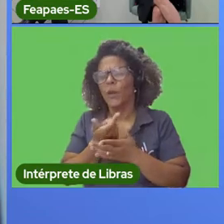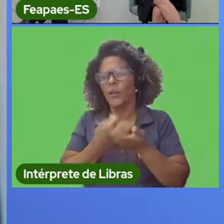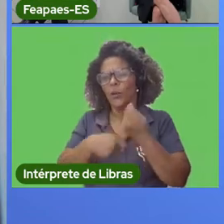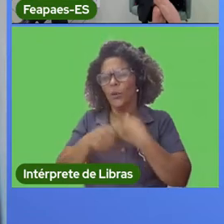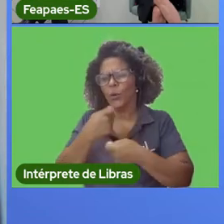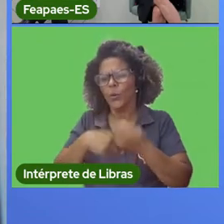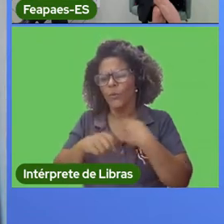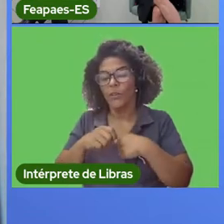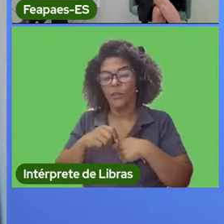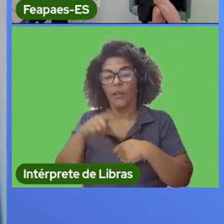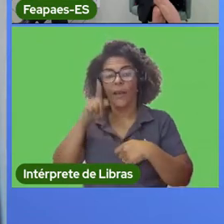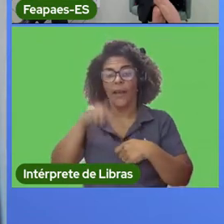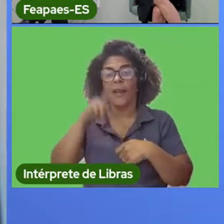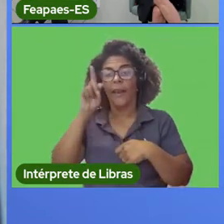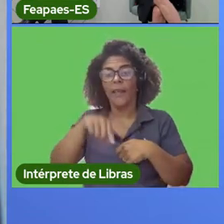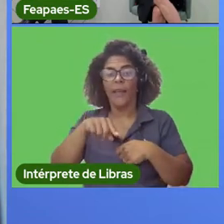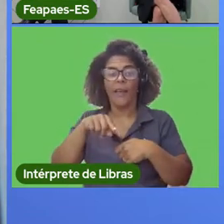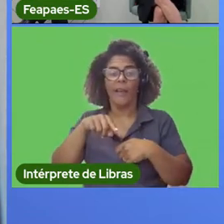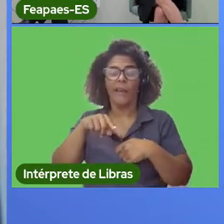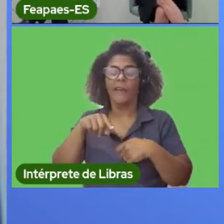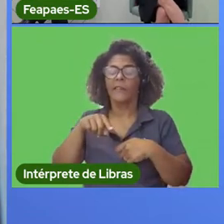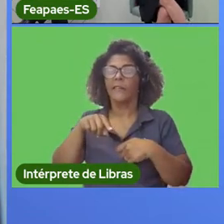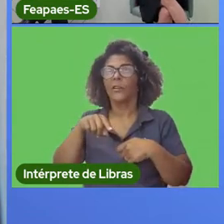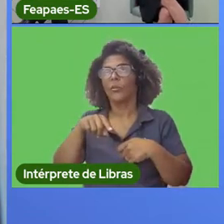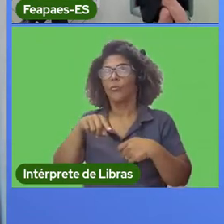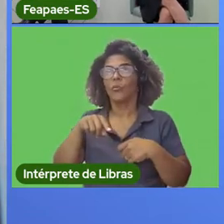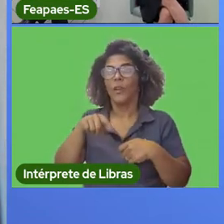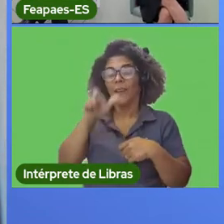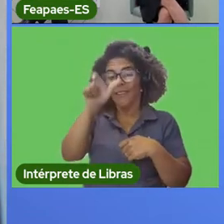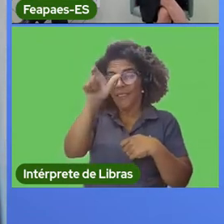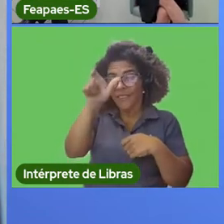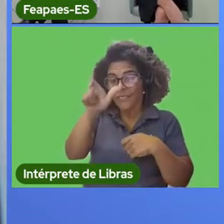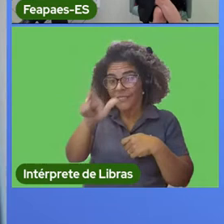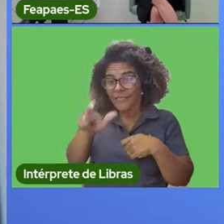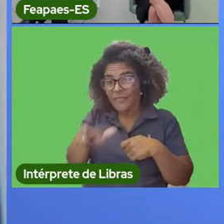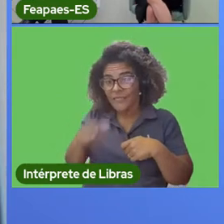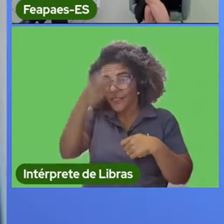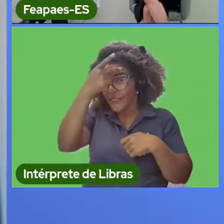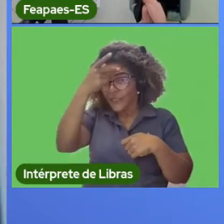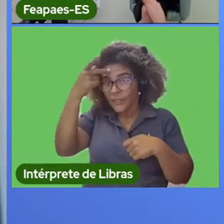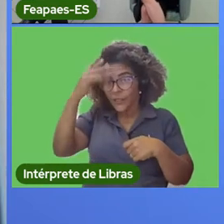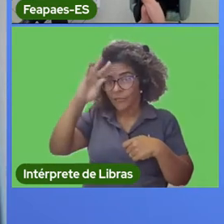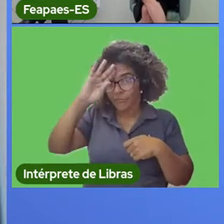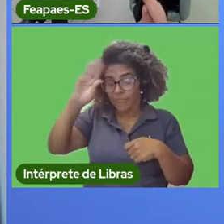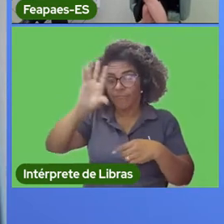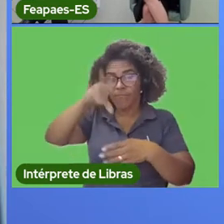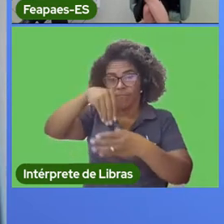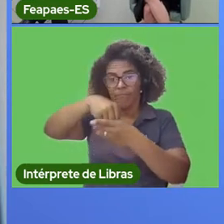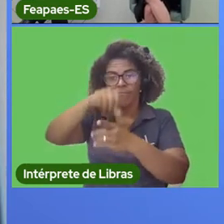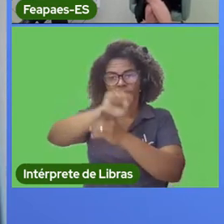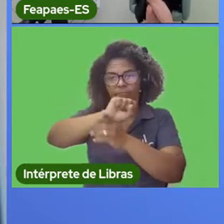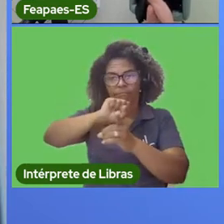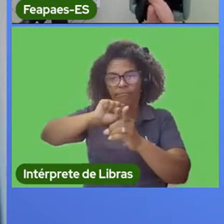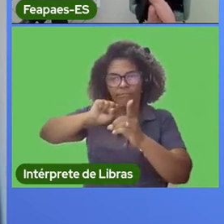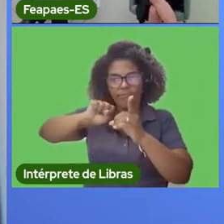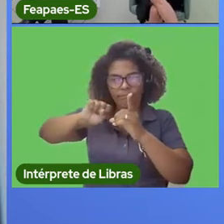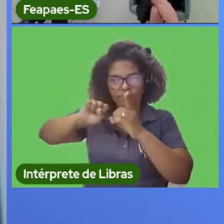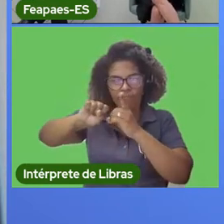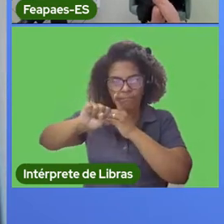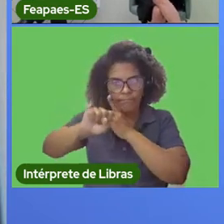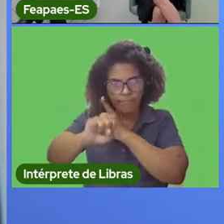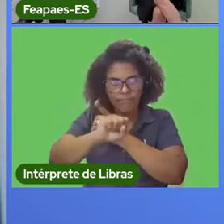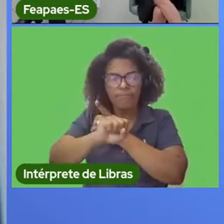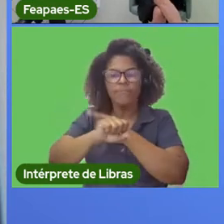uma inscrição privilegiada da pessoa na sociedade, a partir do qual, inclusive,